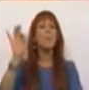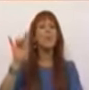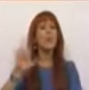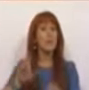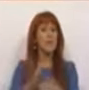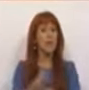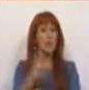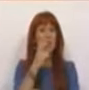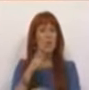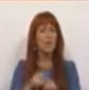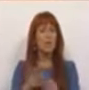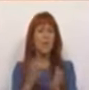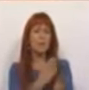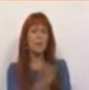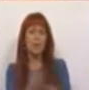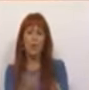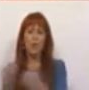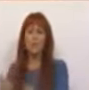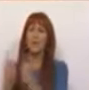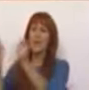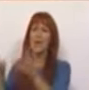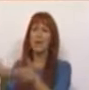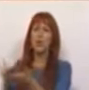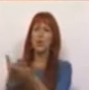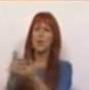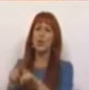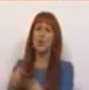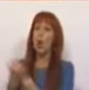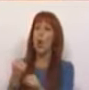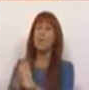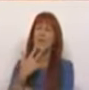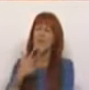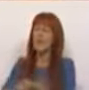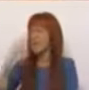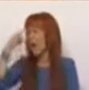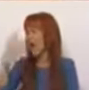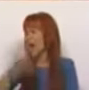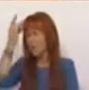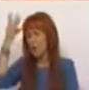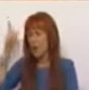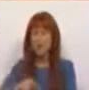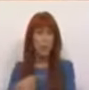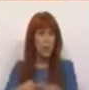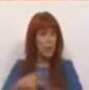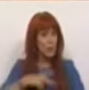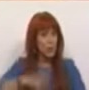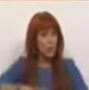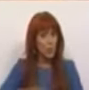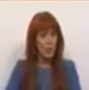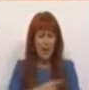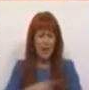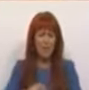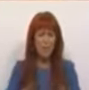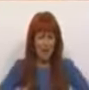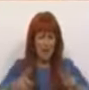que o setor energético foi segmentado e entregue aos grupos económicos numa operação verdadeiramente criminosa para o interesse nacional, que incluiu